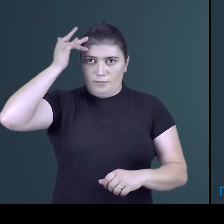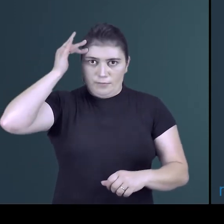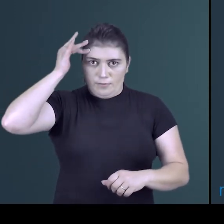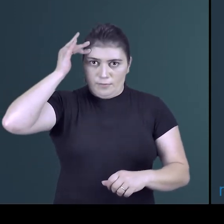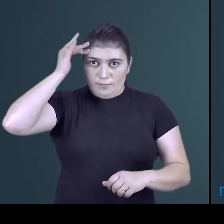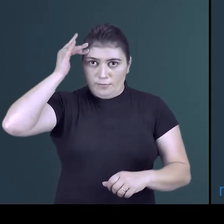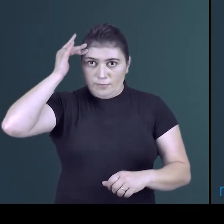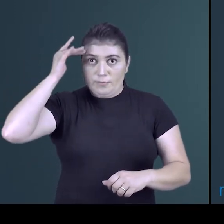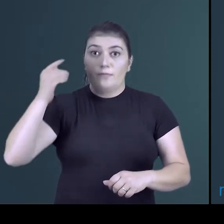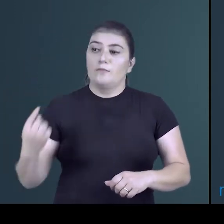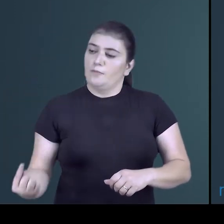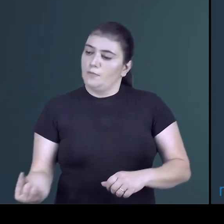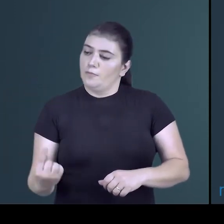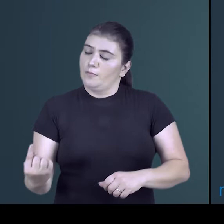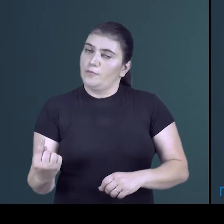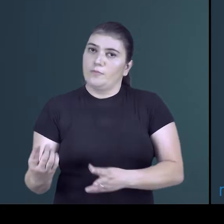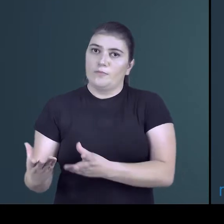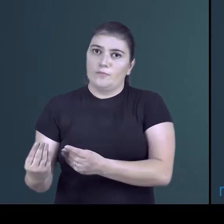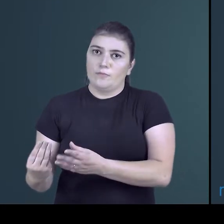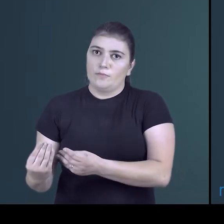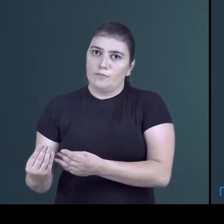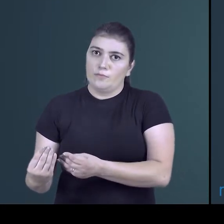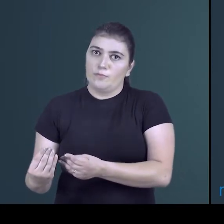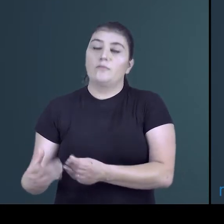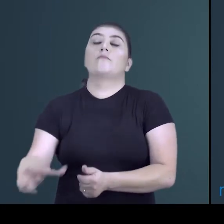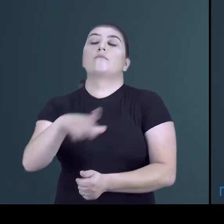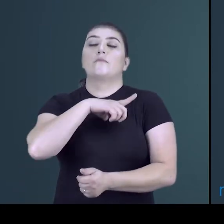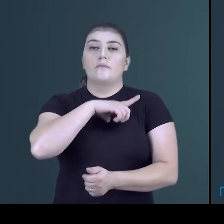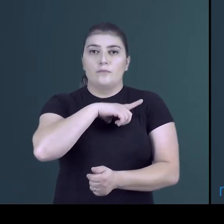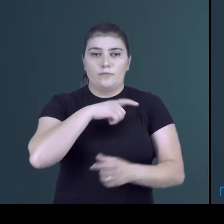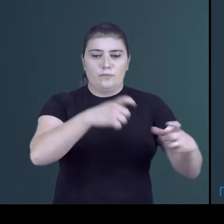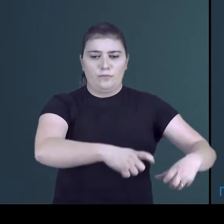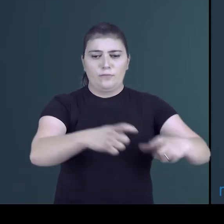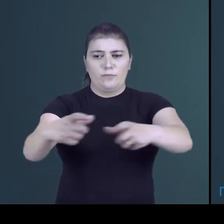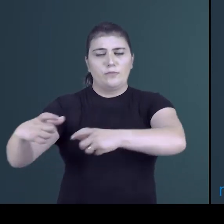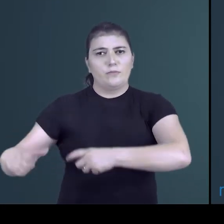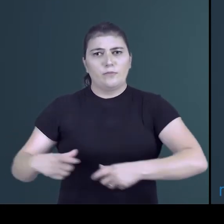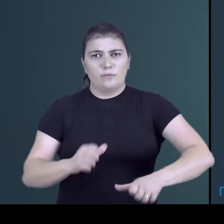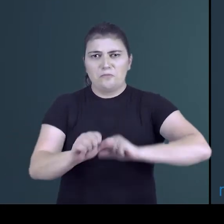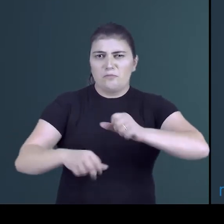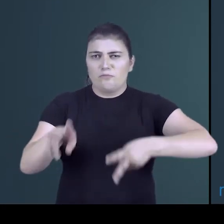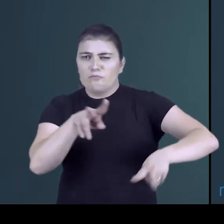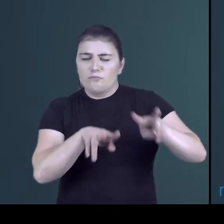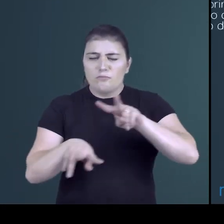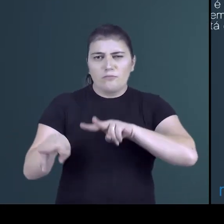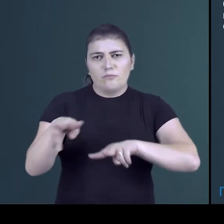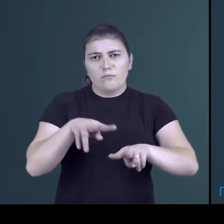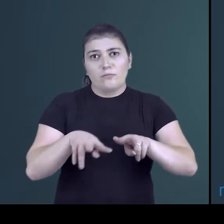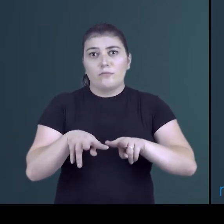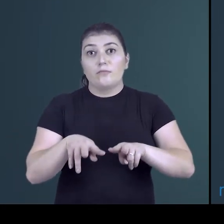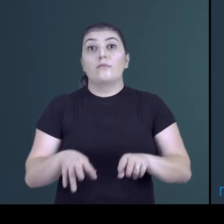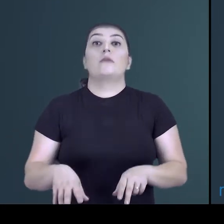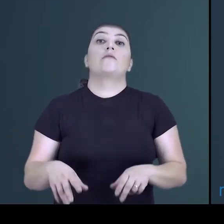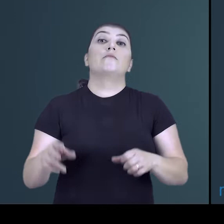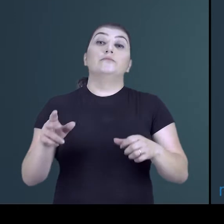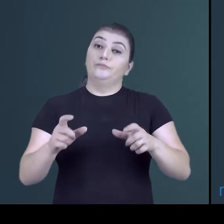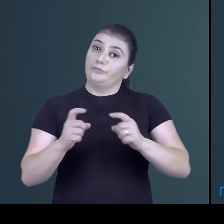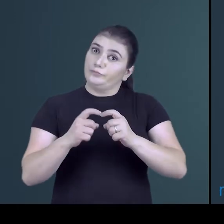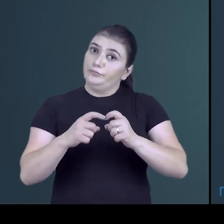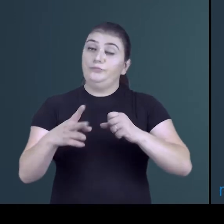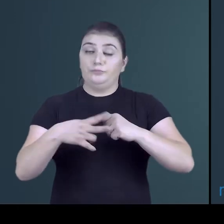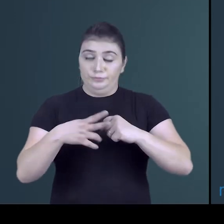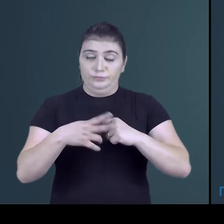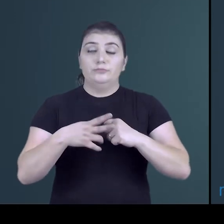terceira pessoa, ou singular e plural. Temos posições e análises a serem feitas quando se fala